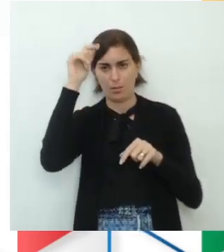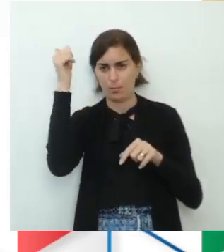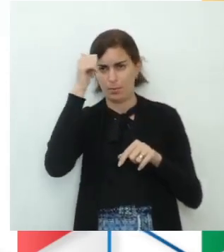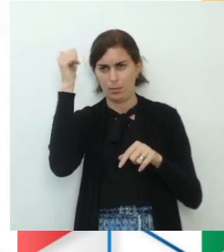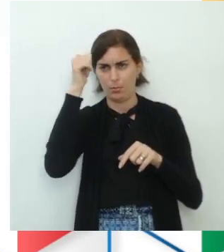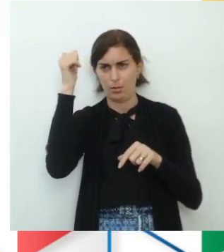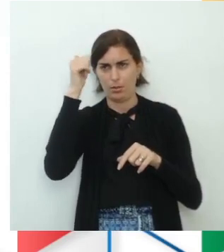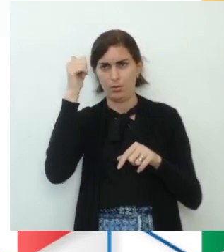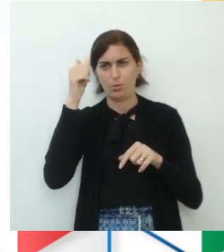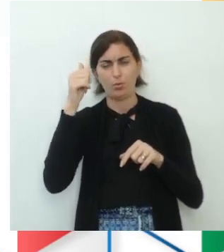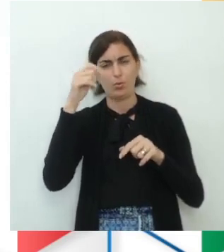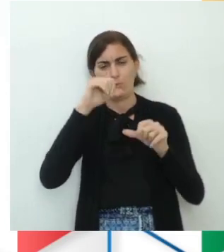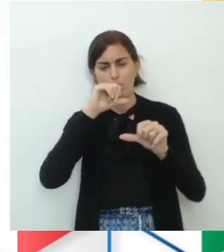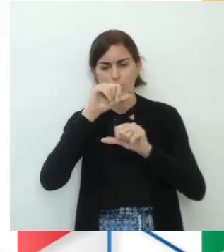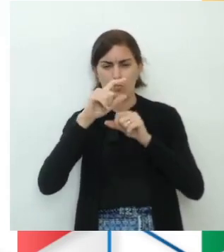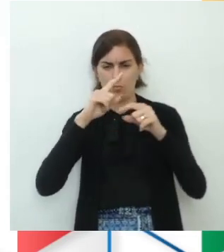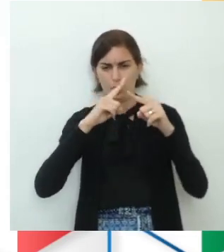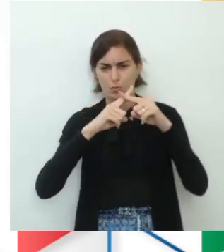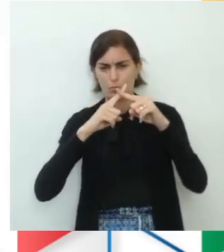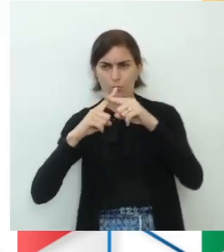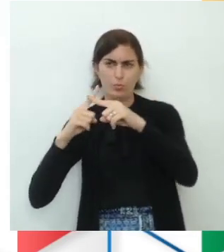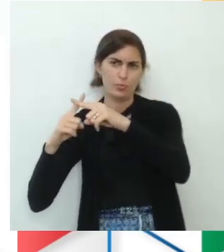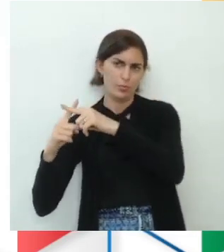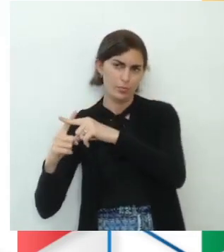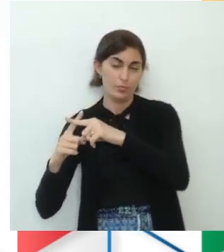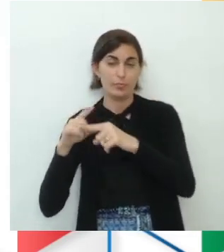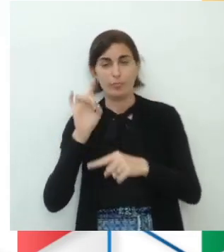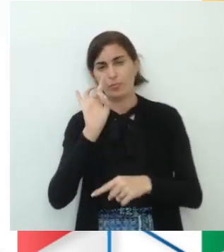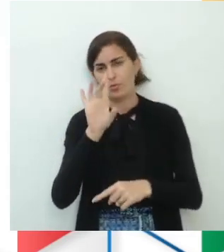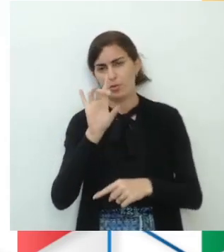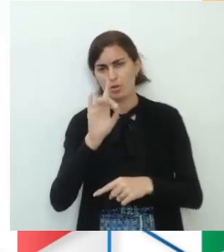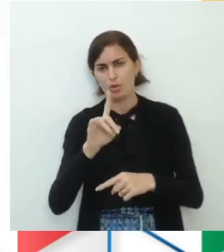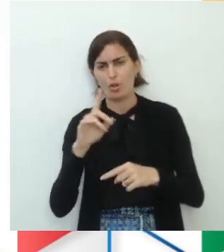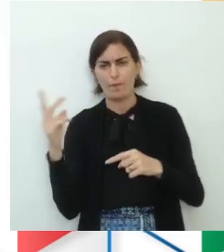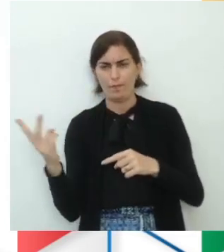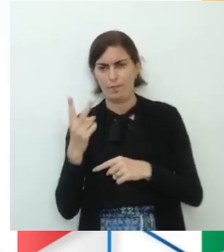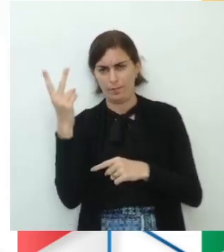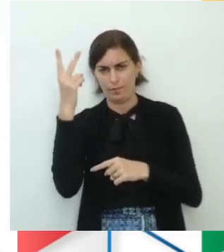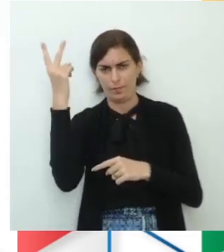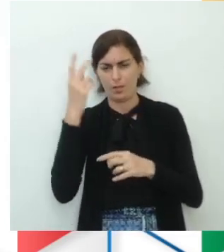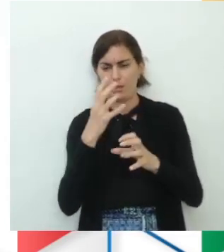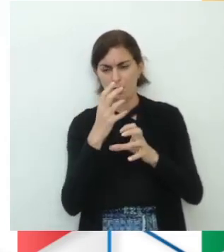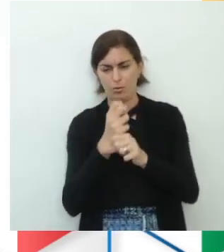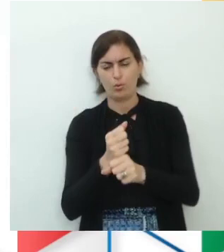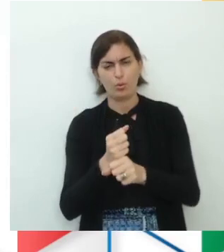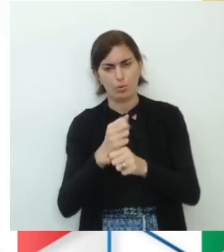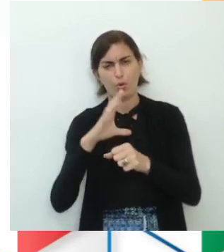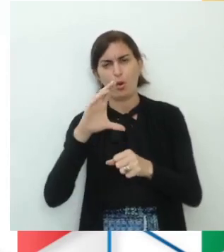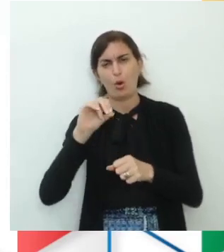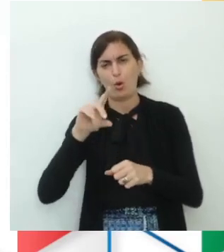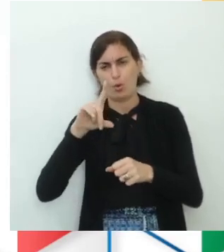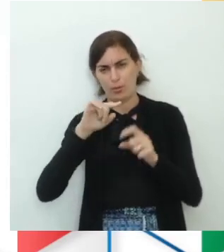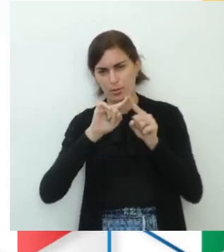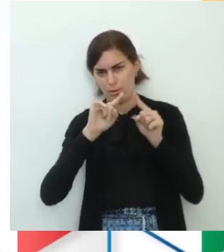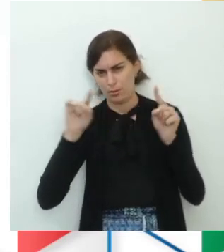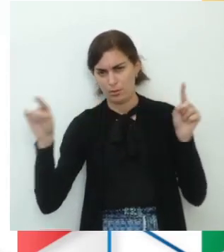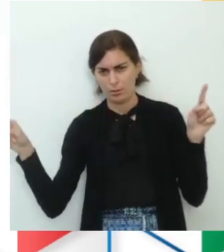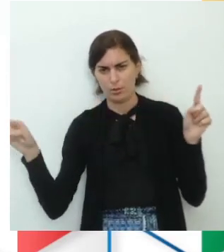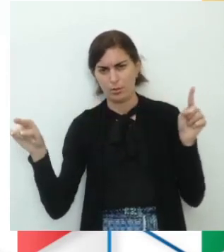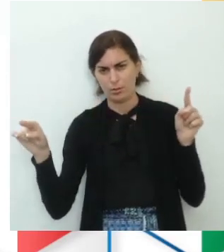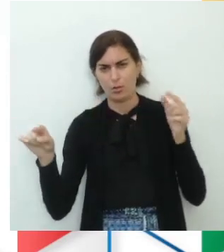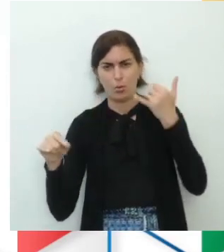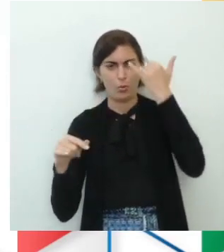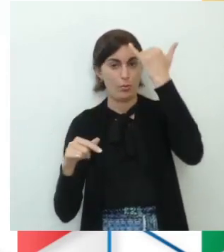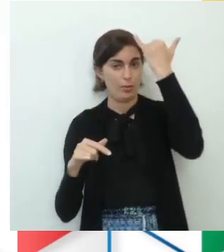primeiro quadrante, multiplico apenas os valores das coordenadas do